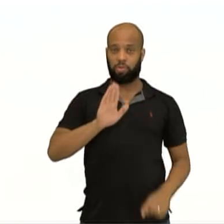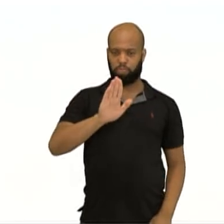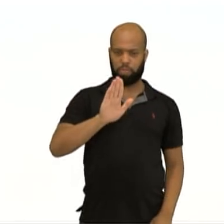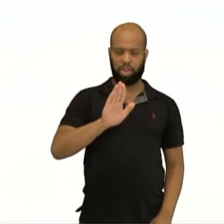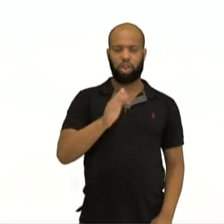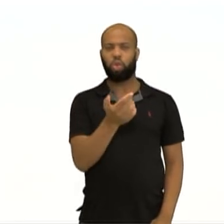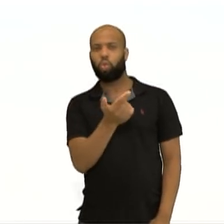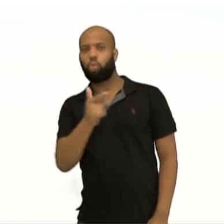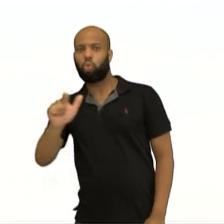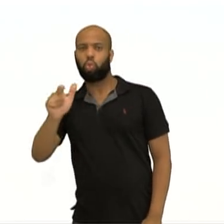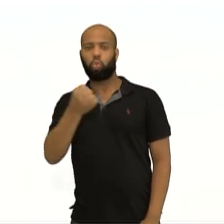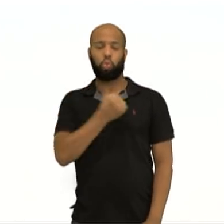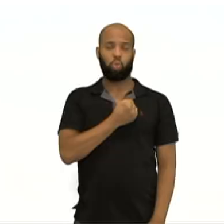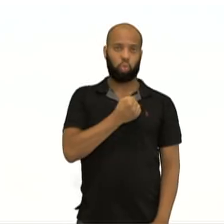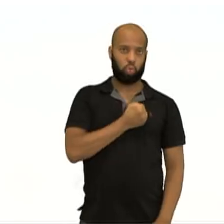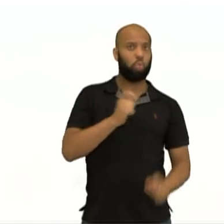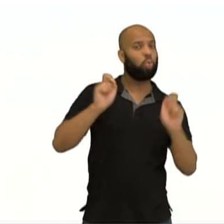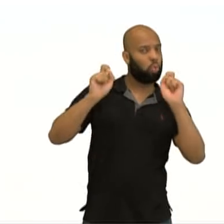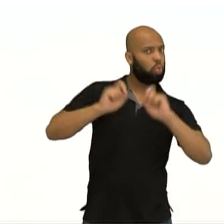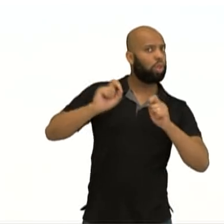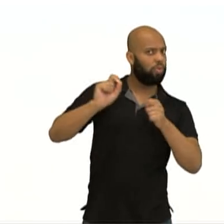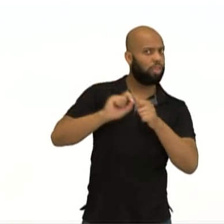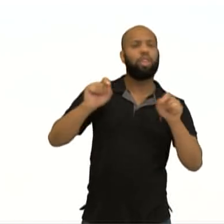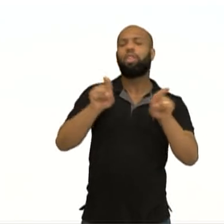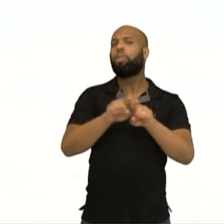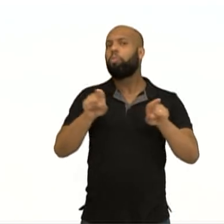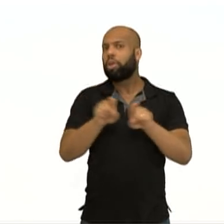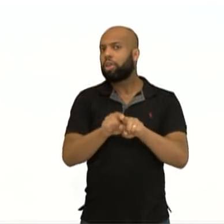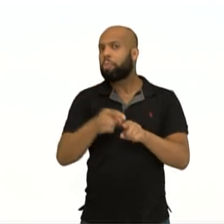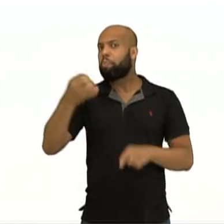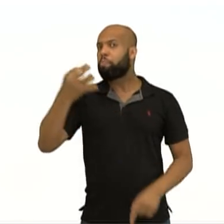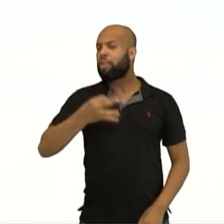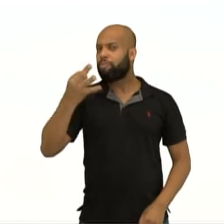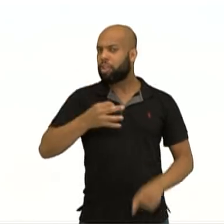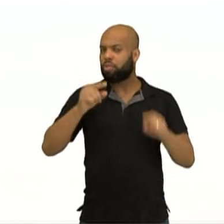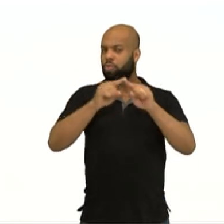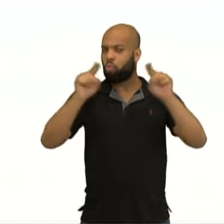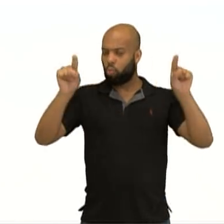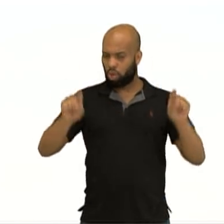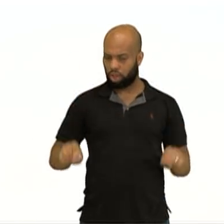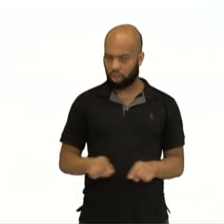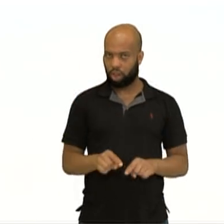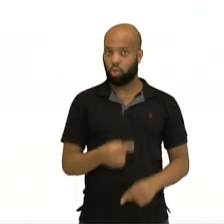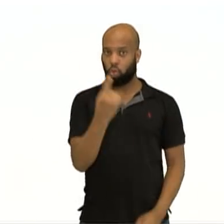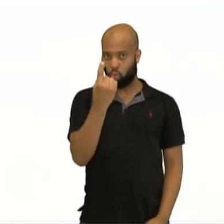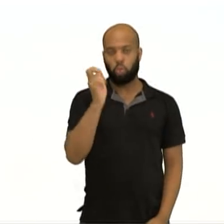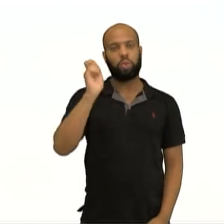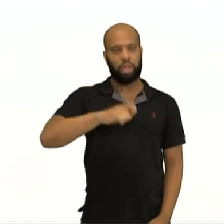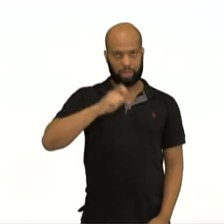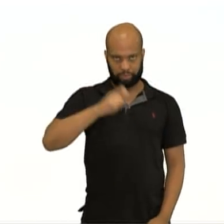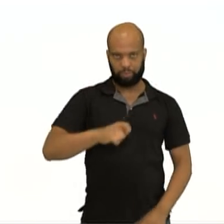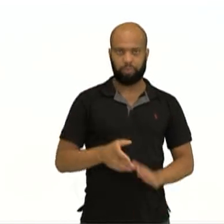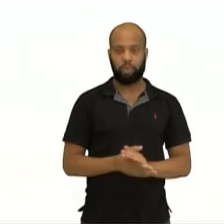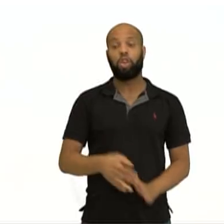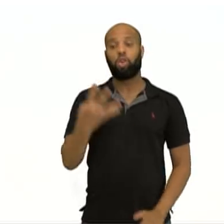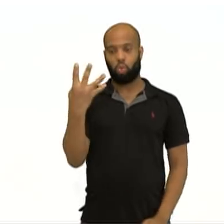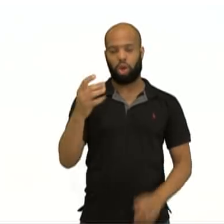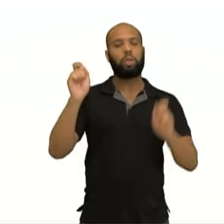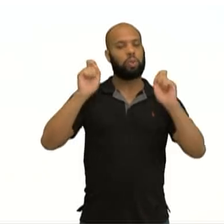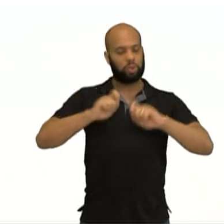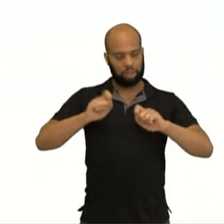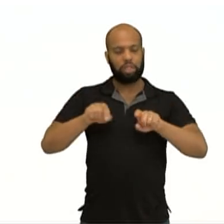próximo número que conseguimos formar um quadrado perfeito? A gente já viu que com 1 consegue e com